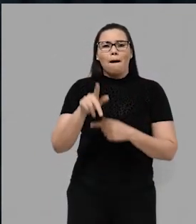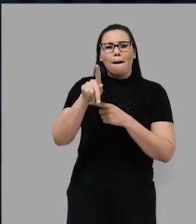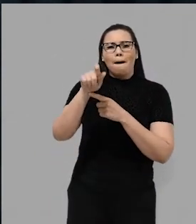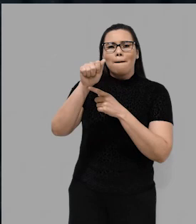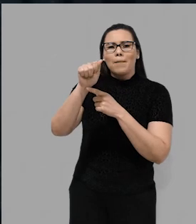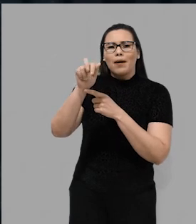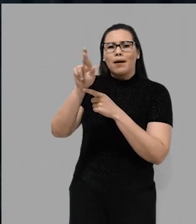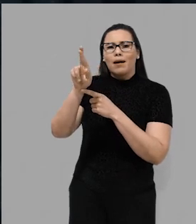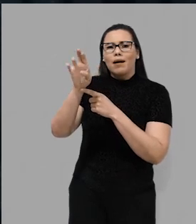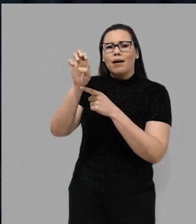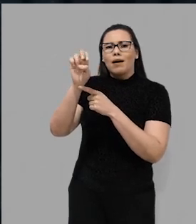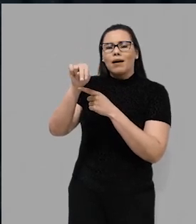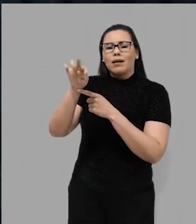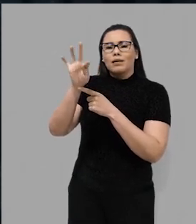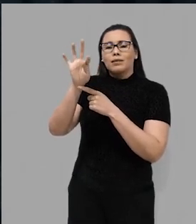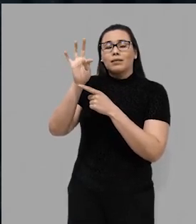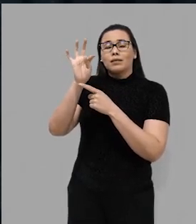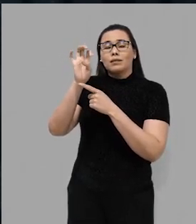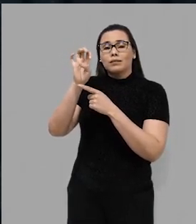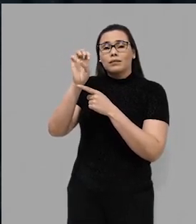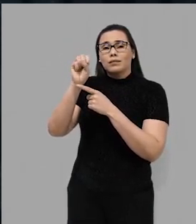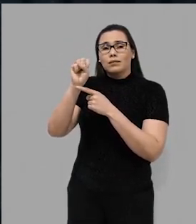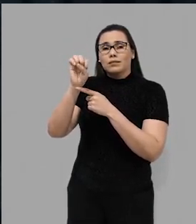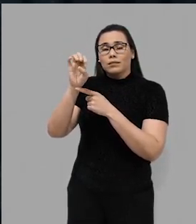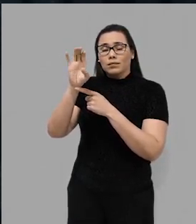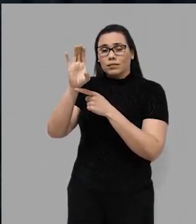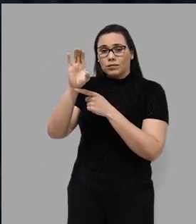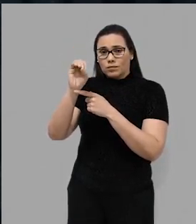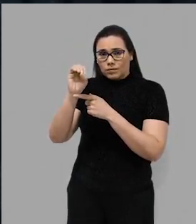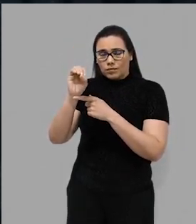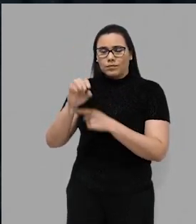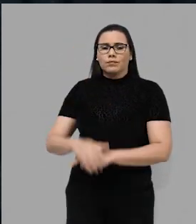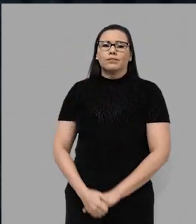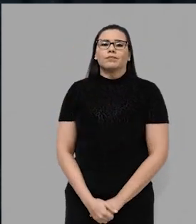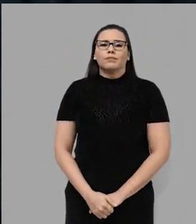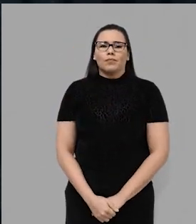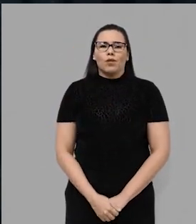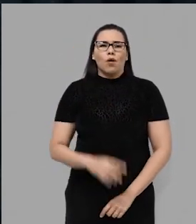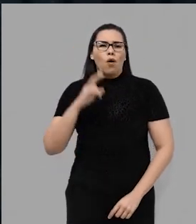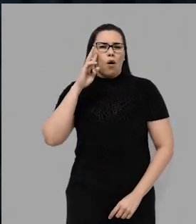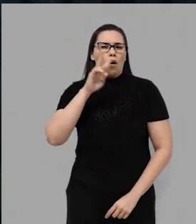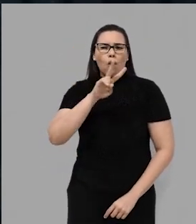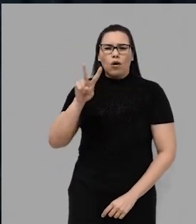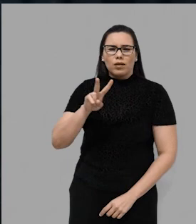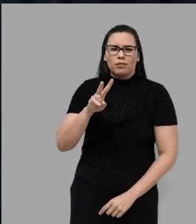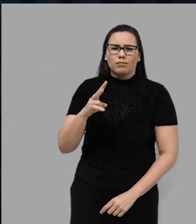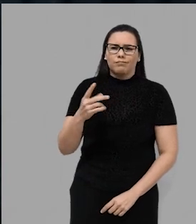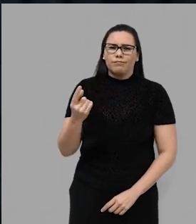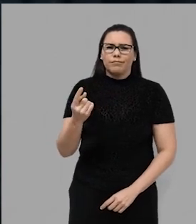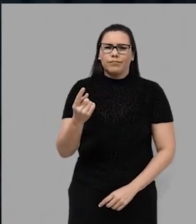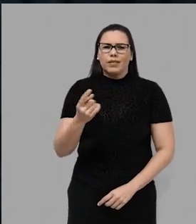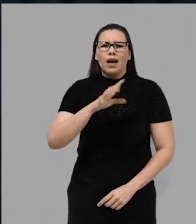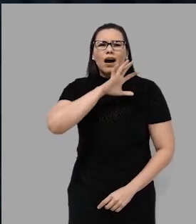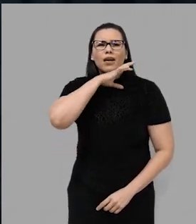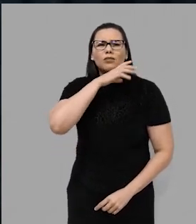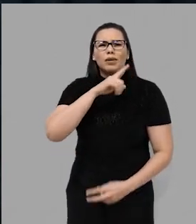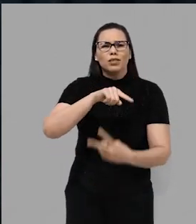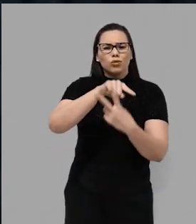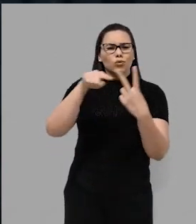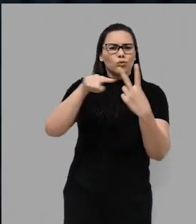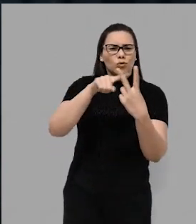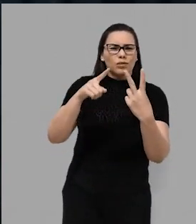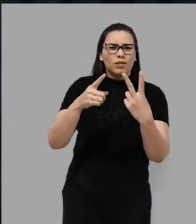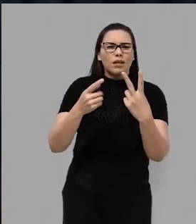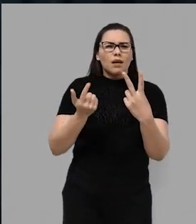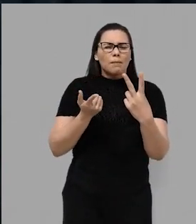mesmo pensamento, é o mesmo raciocínio, né? Você olha para duas espécies de seres vivos e vê que elas são semelhantes.